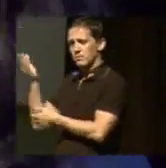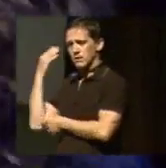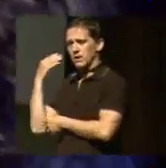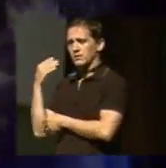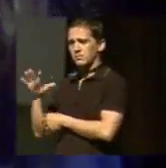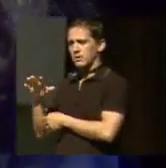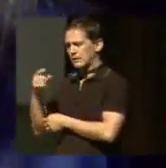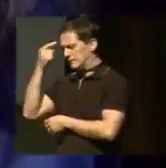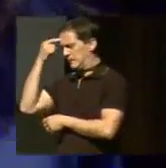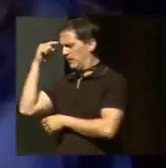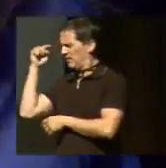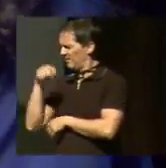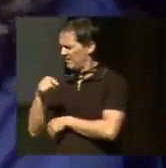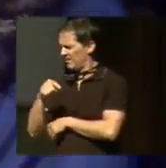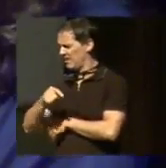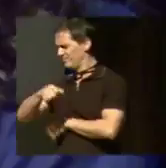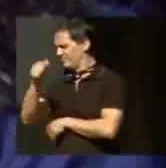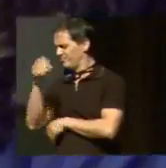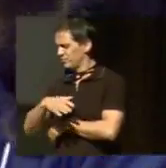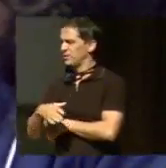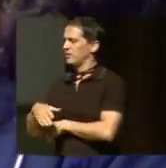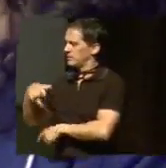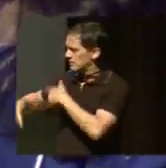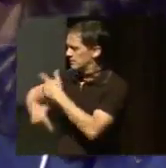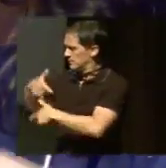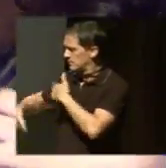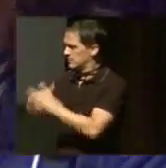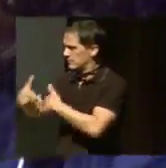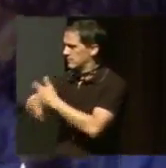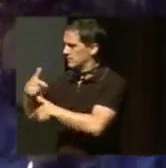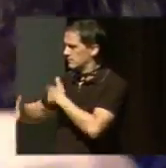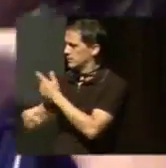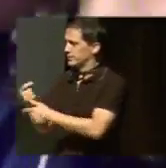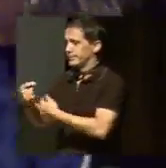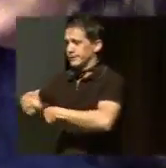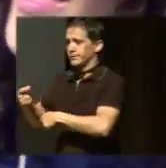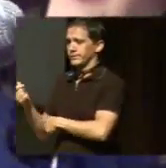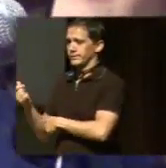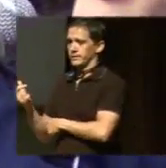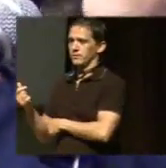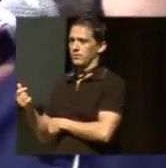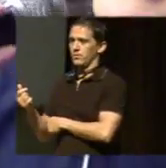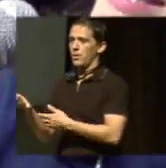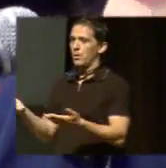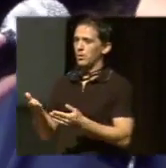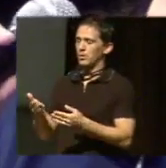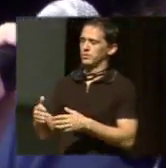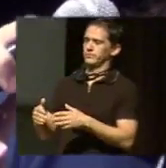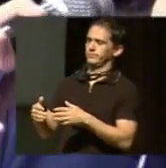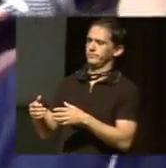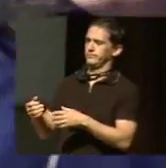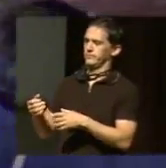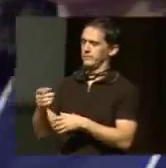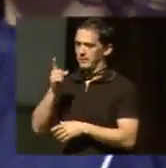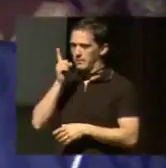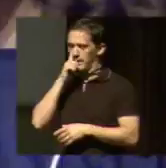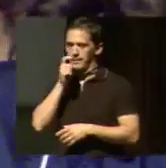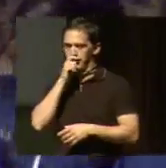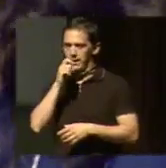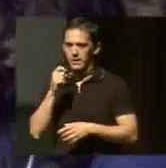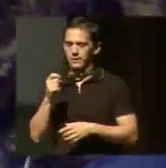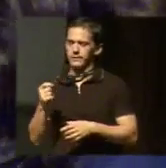que hoje é o inverso. Hoje, se tu receber um xingamento, tu... Opa! Como assim? Entendeu? Tu já leva